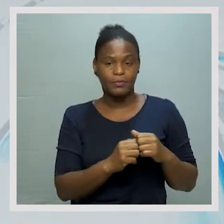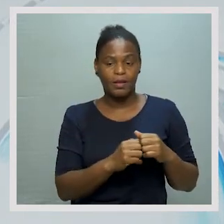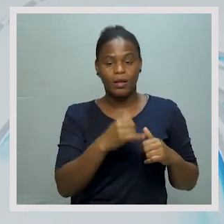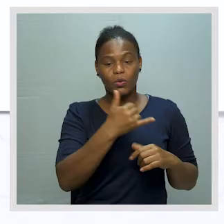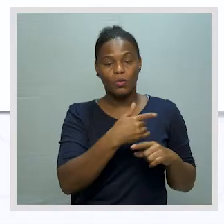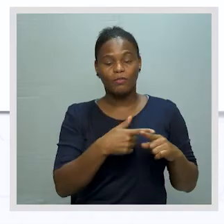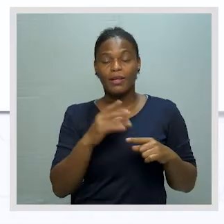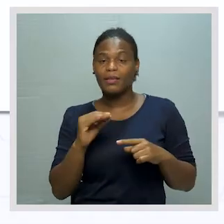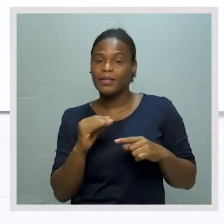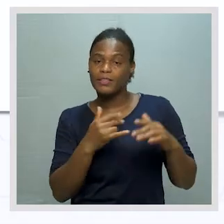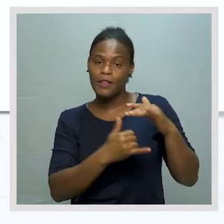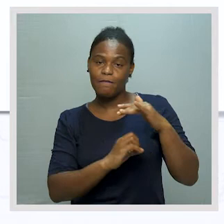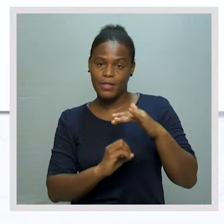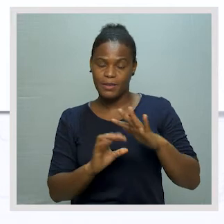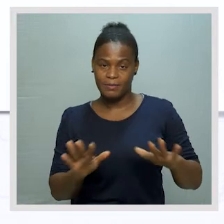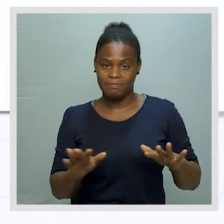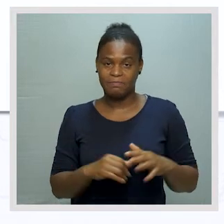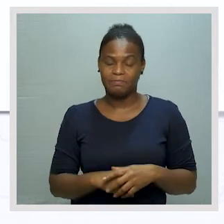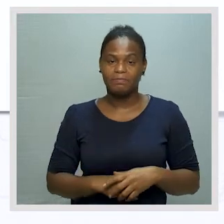2 vezes 10, 20.